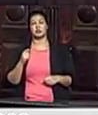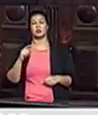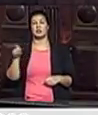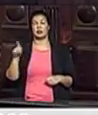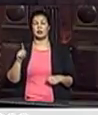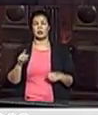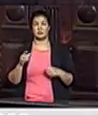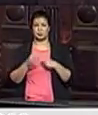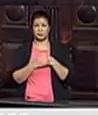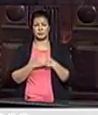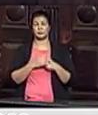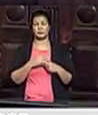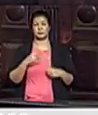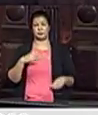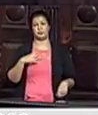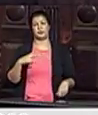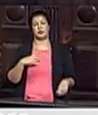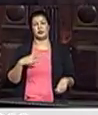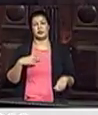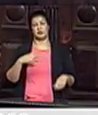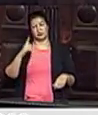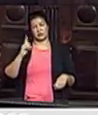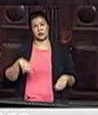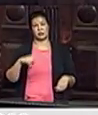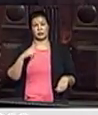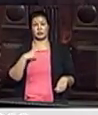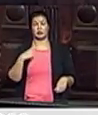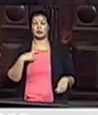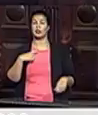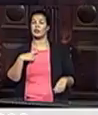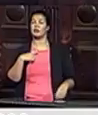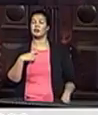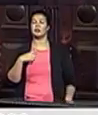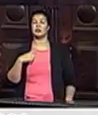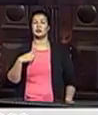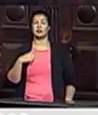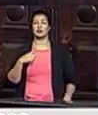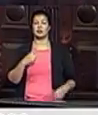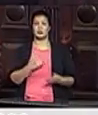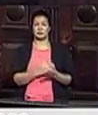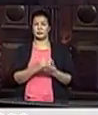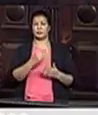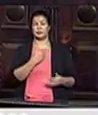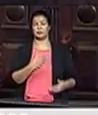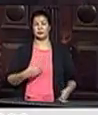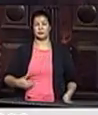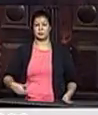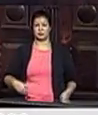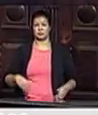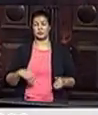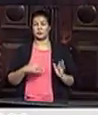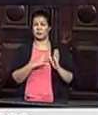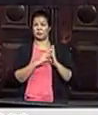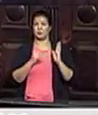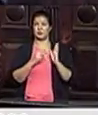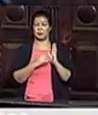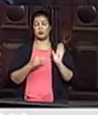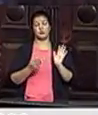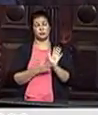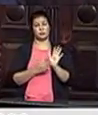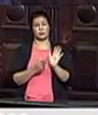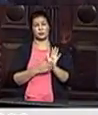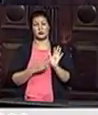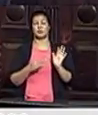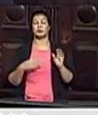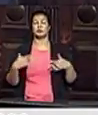que haverá uma absoluta impossibilidade de obtenção de proventos integrais sob o modelo que vem sendo proposto,